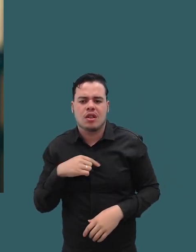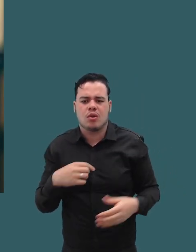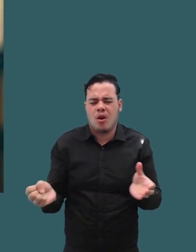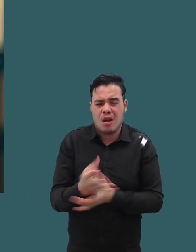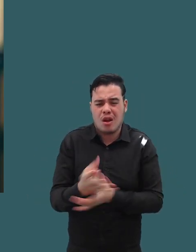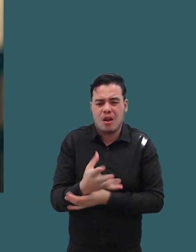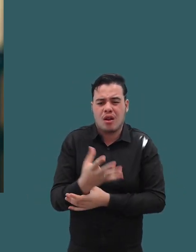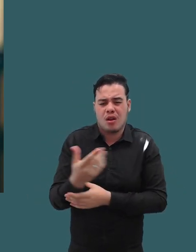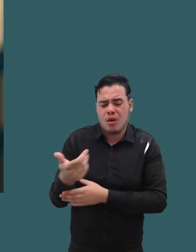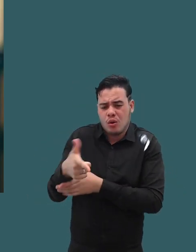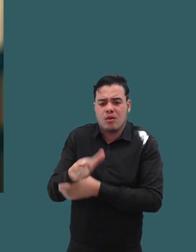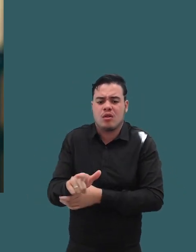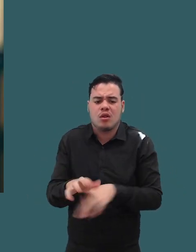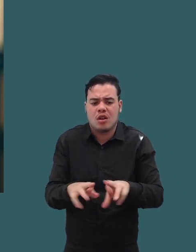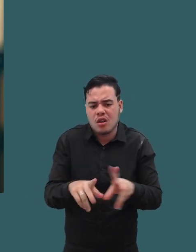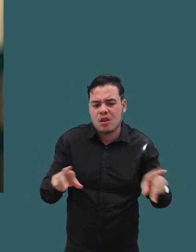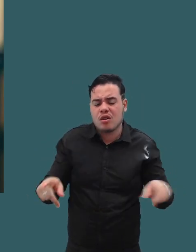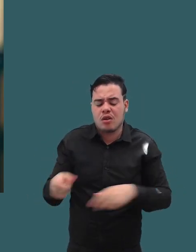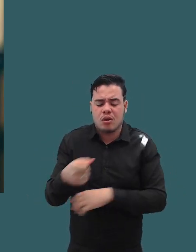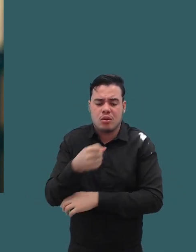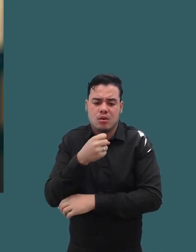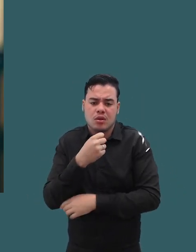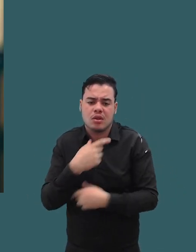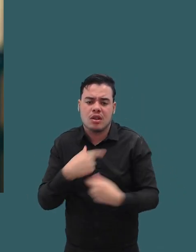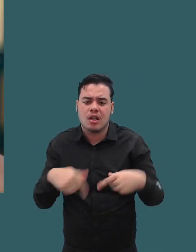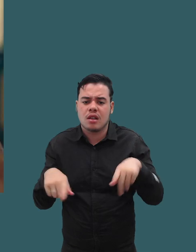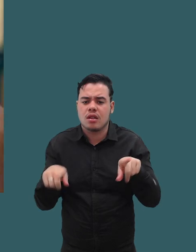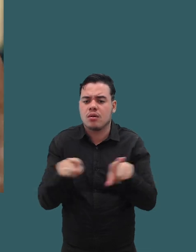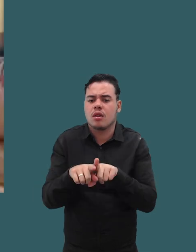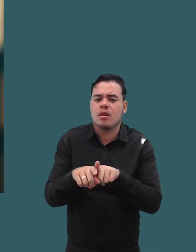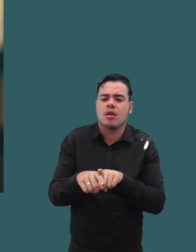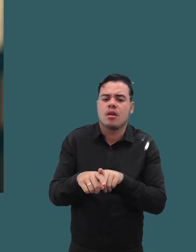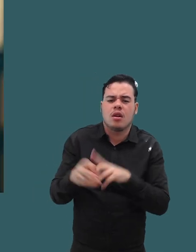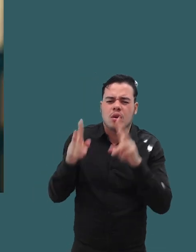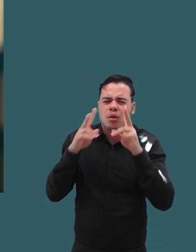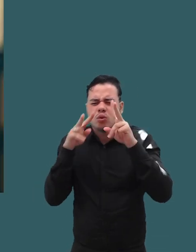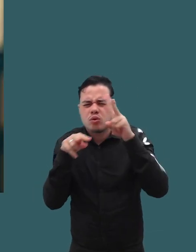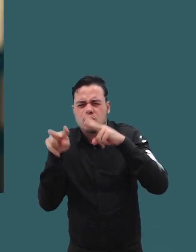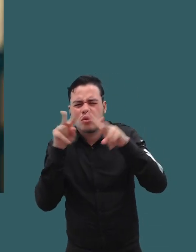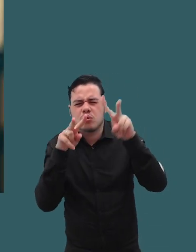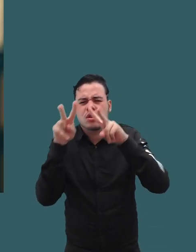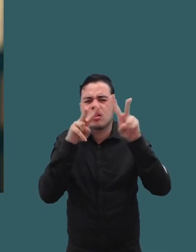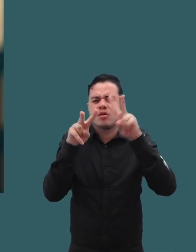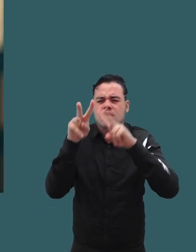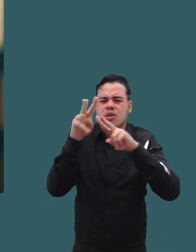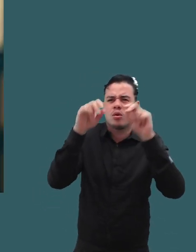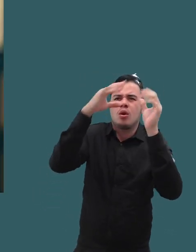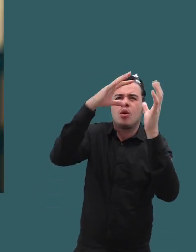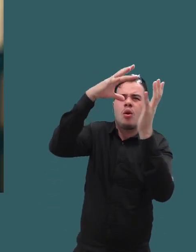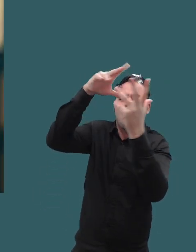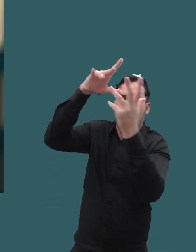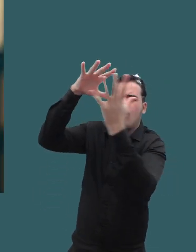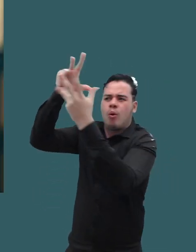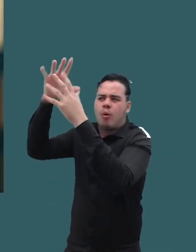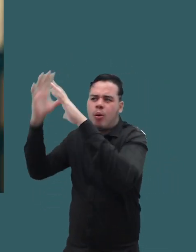grande portal, jornalismo especializado, com um observatório, dentro dele outros